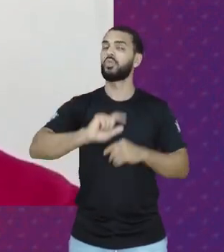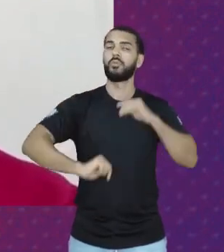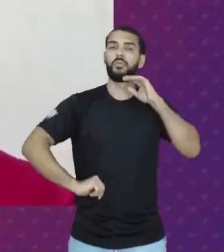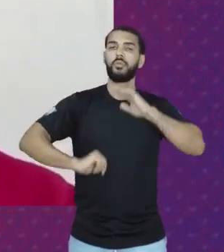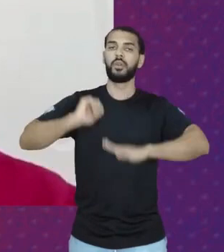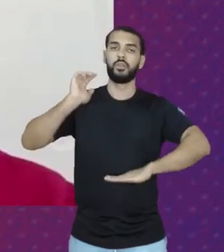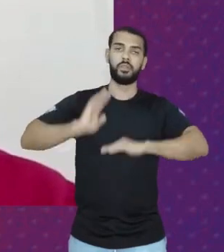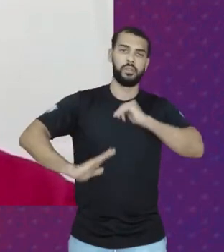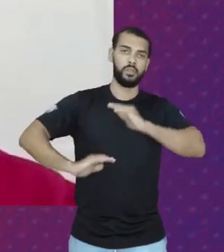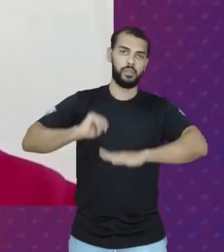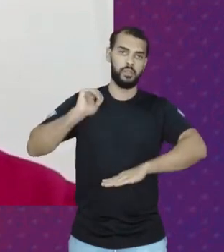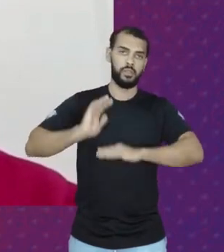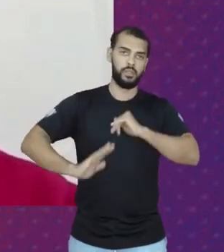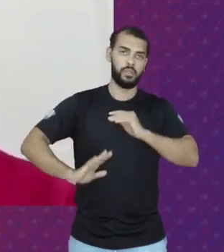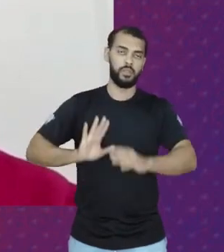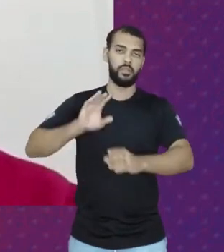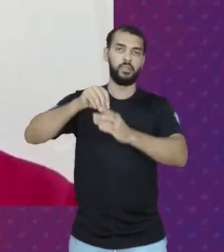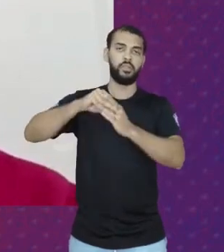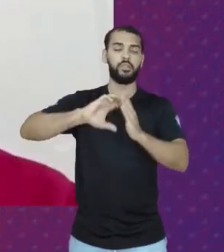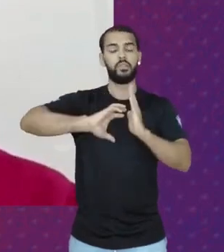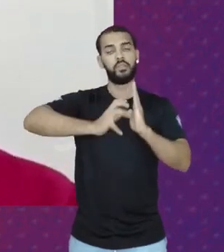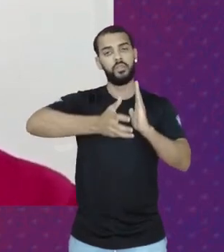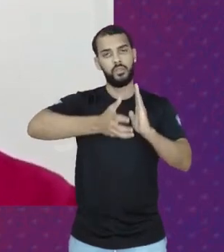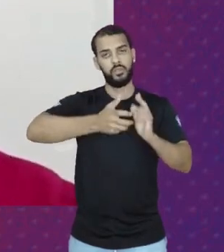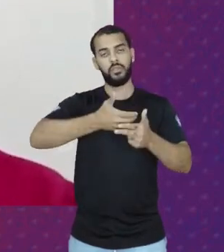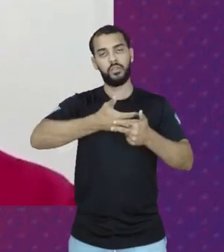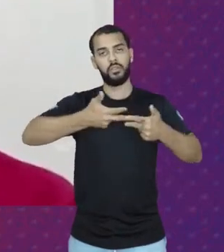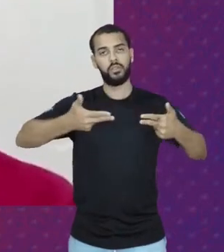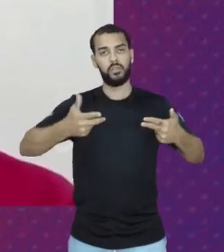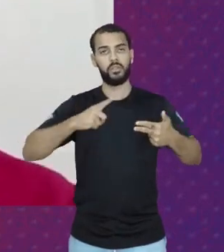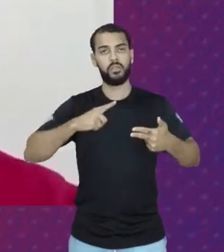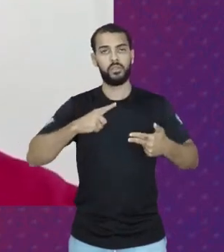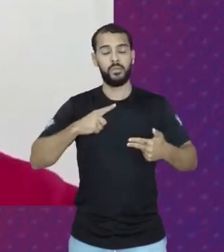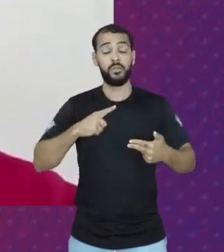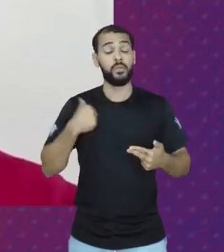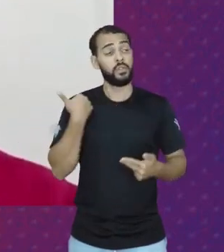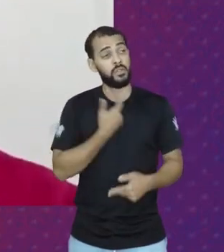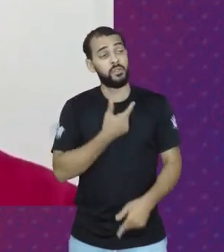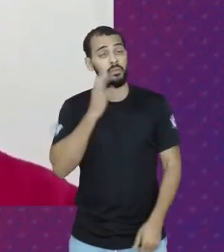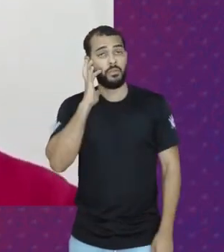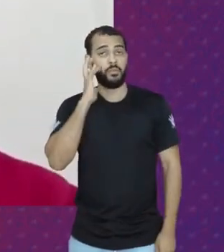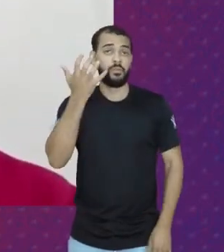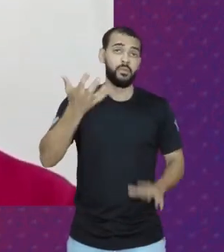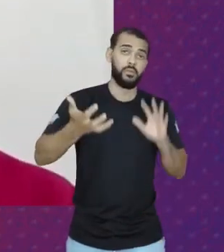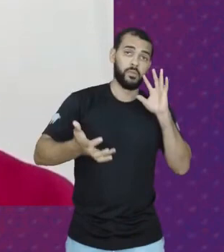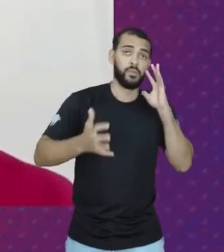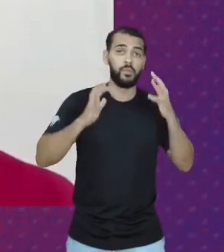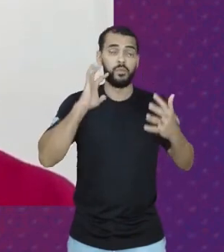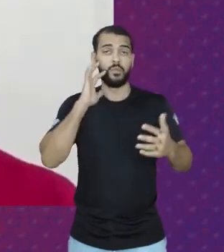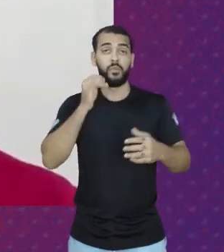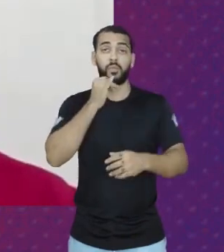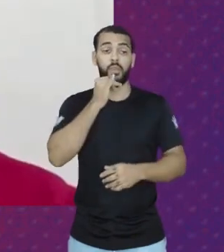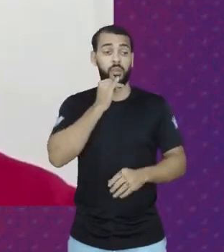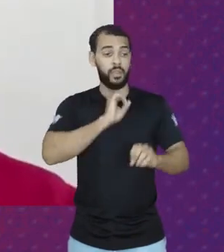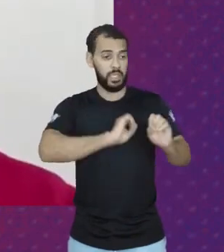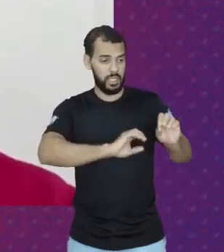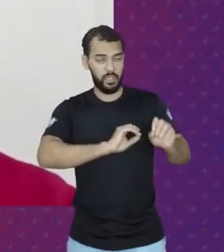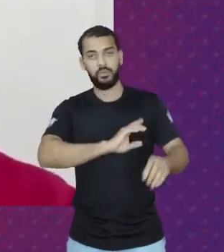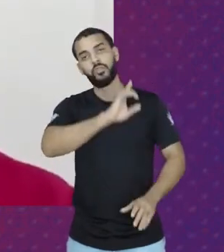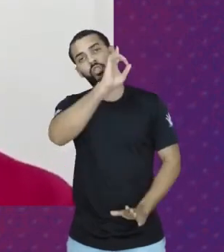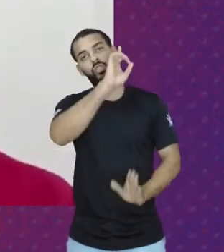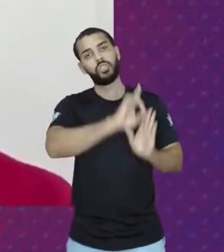prática partidária aquilo que está nas nossas deliberações. Educação é direito. Nós